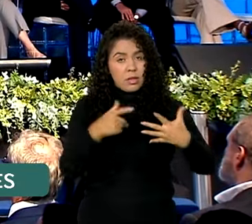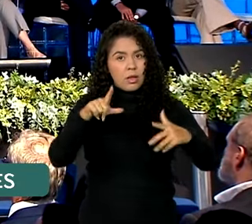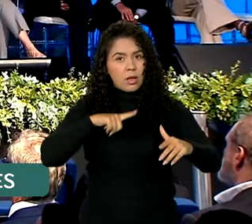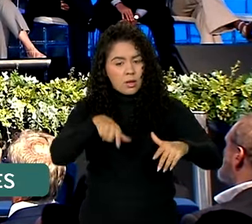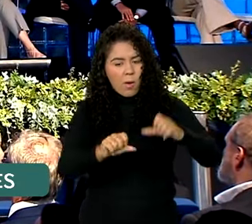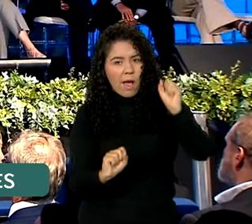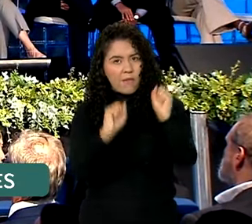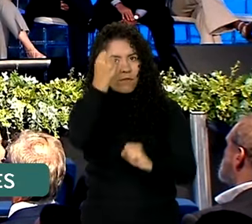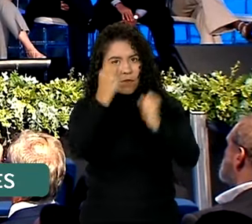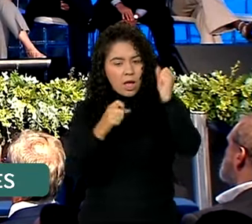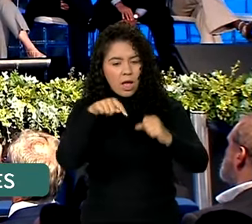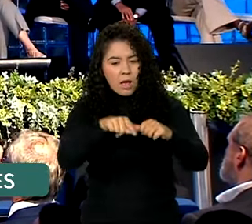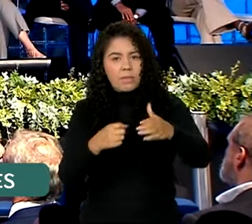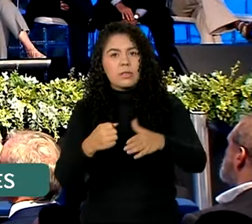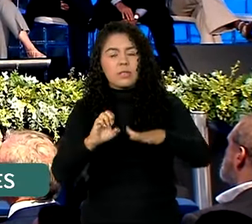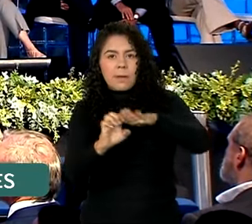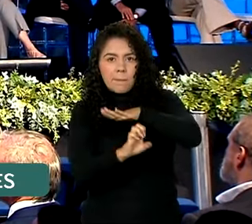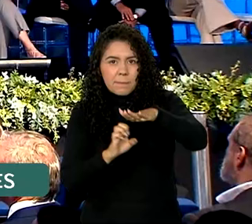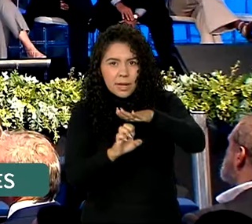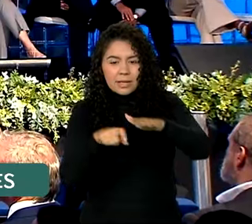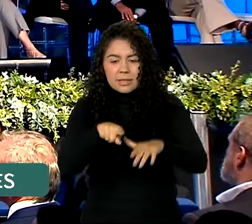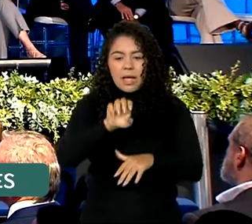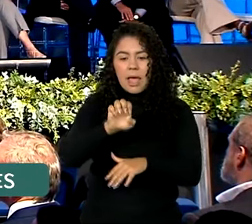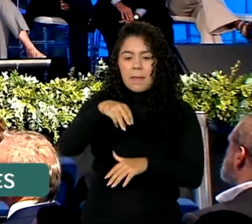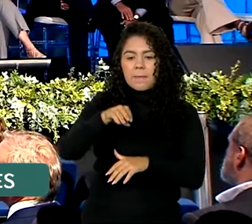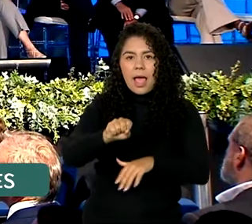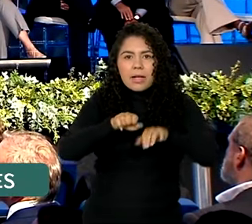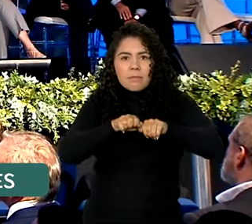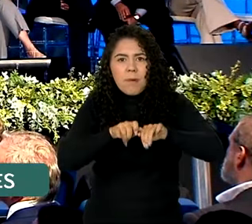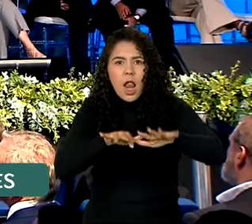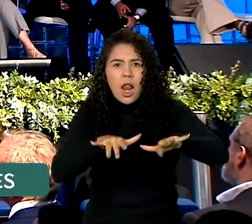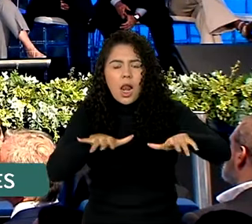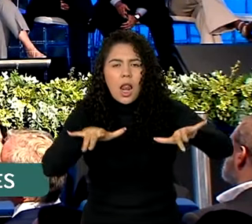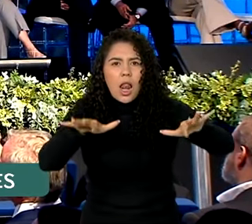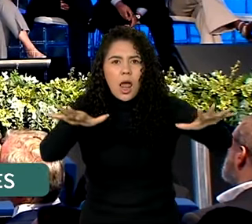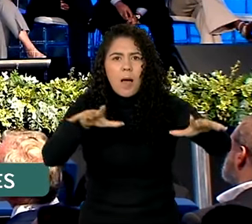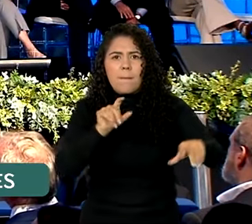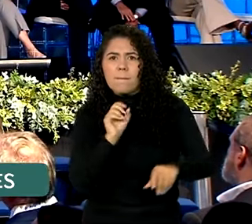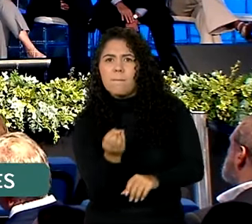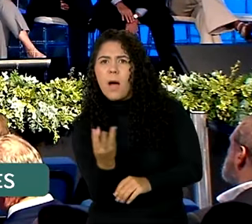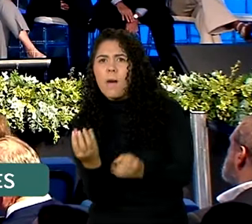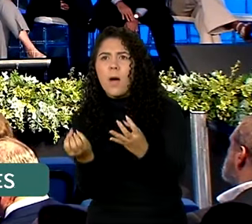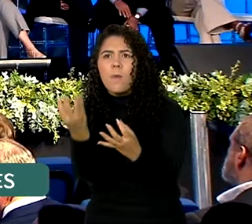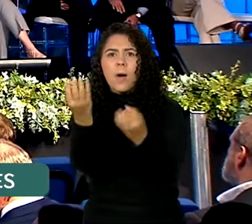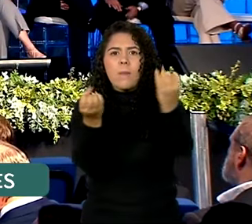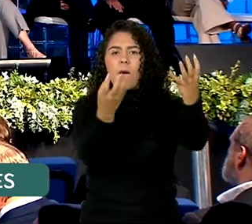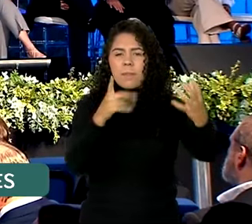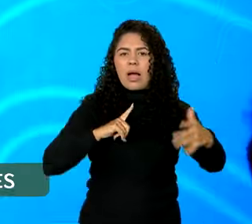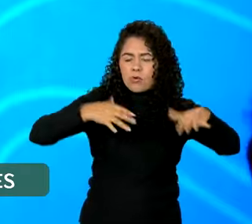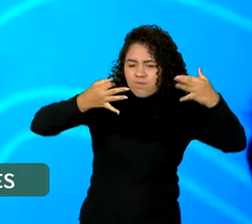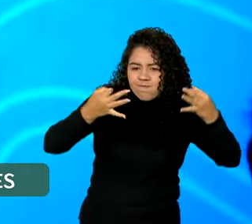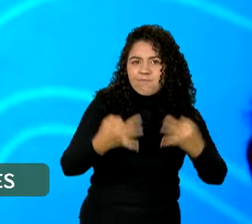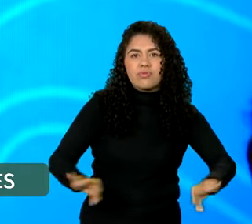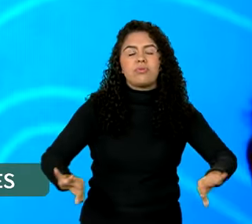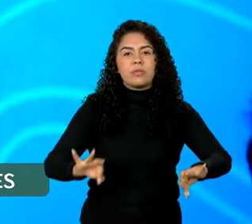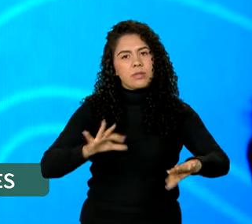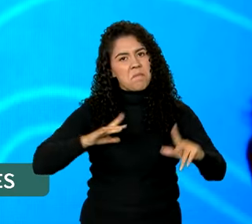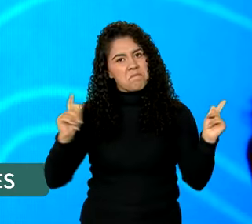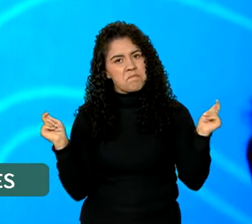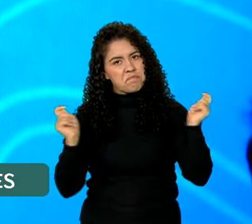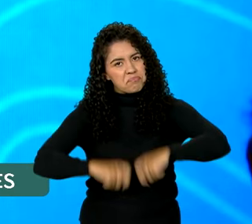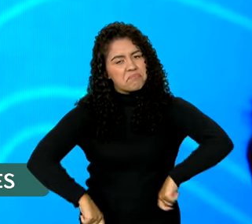empresa farmacêutica brasileira como a EMS é mais uma demonstração daquilo que sempre reafirmo, a